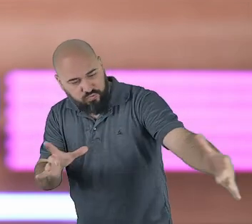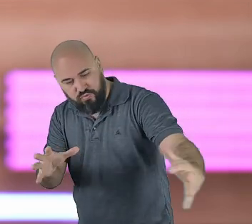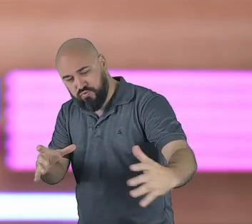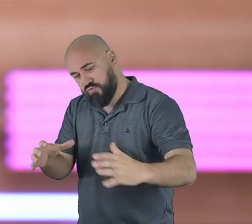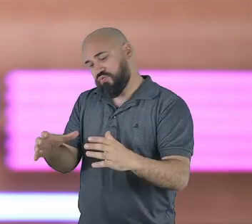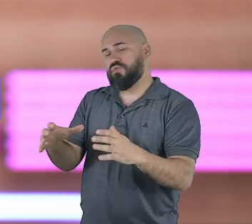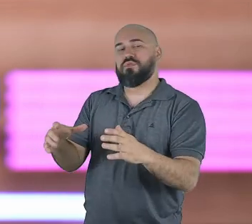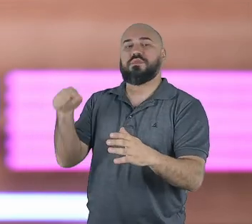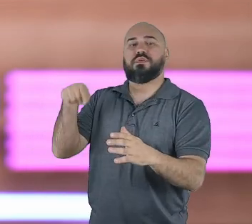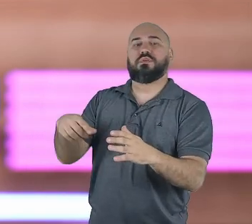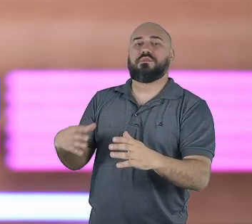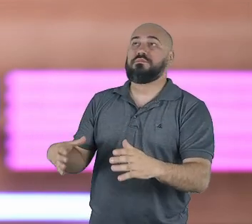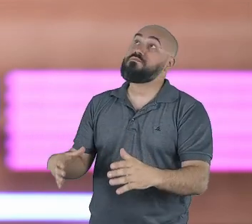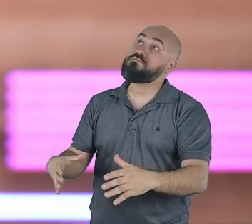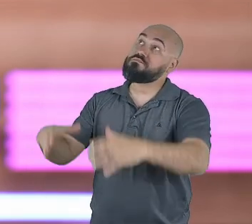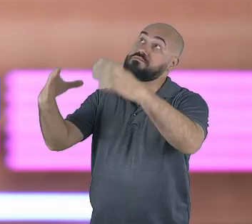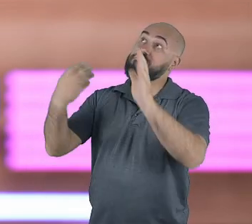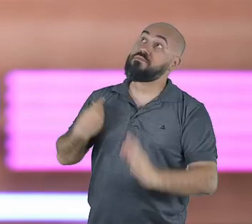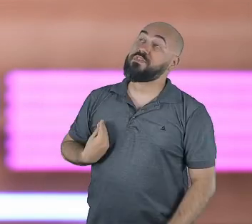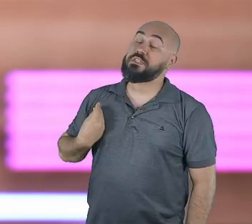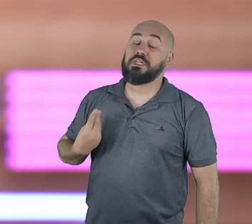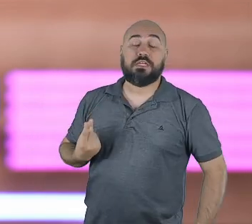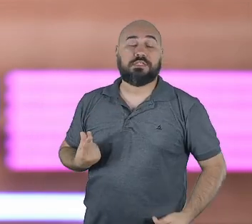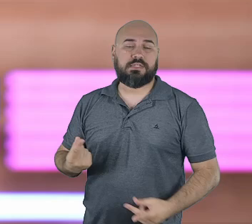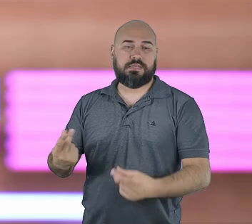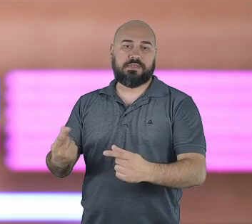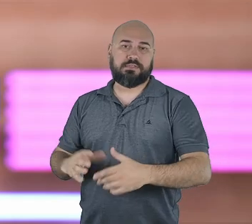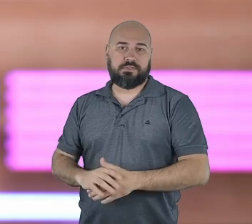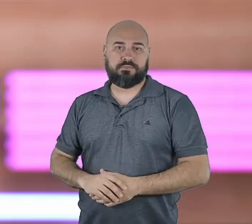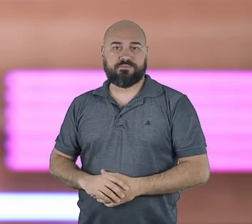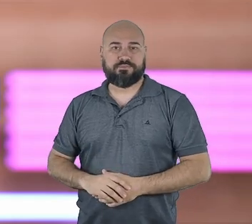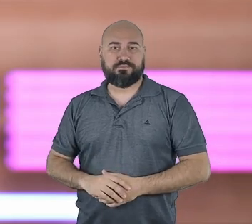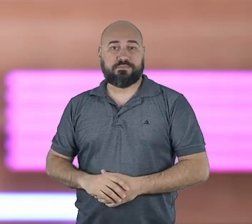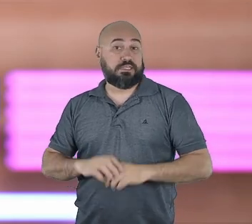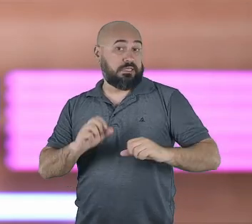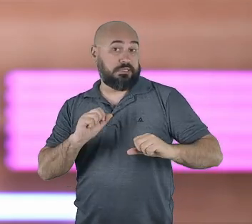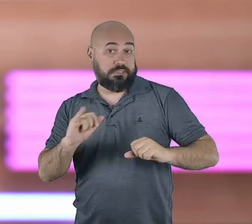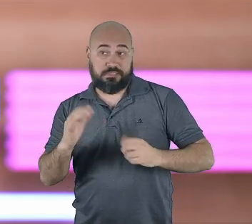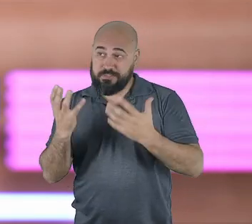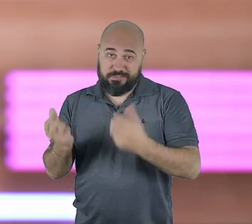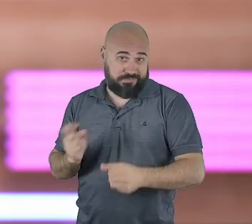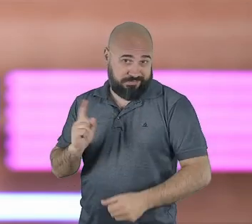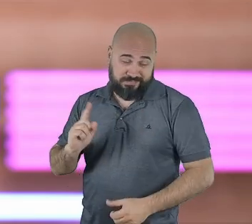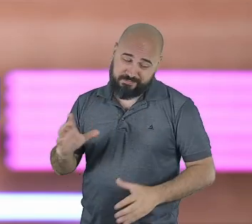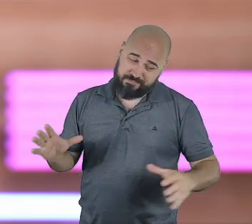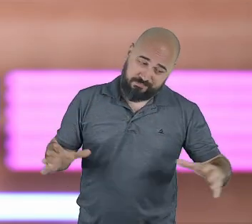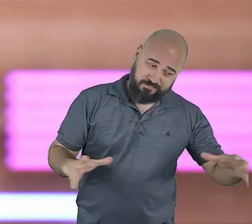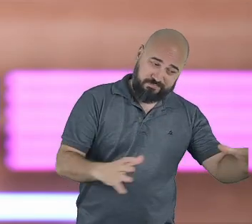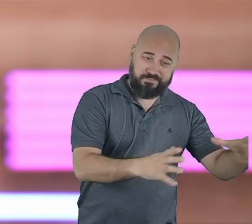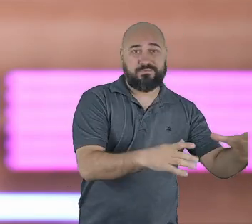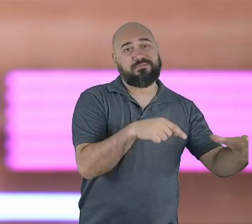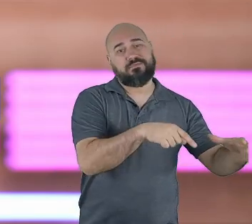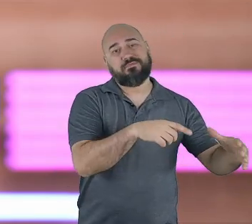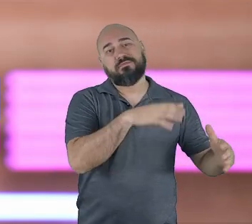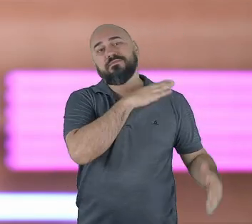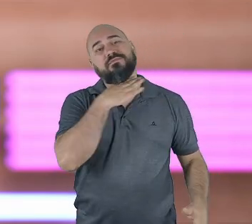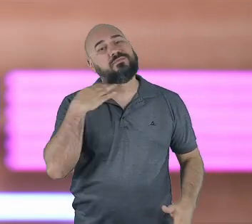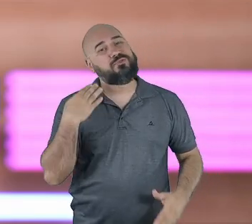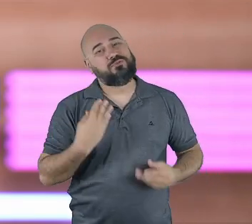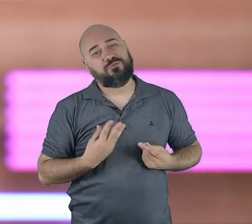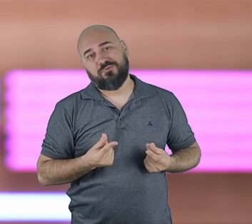vida eterna. E nós só podemos ter certeza dessa vida eterna quando nós nos